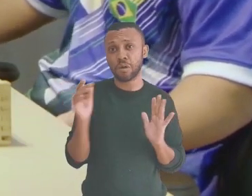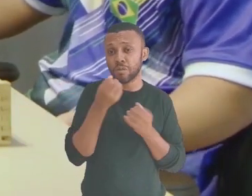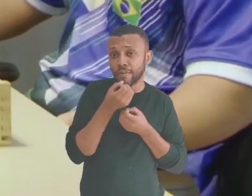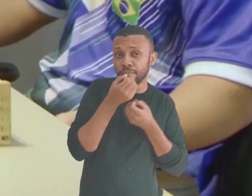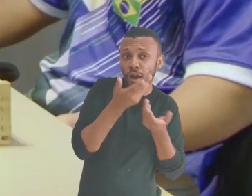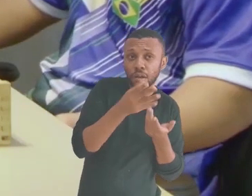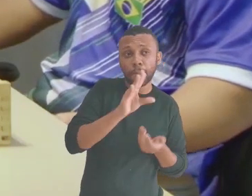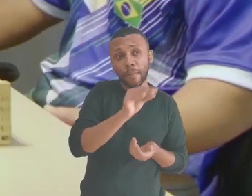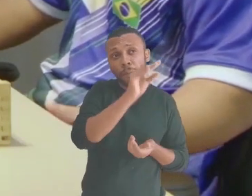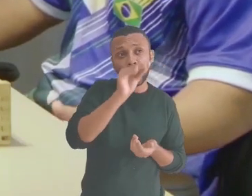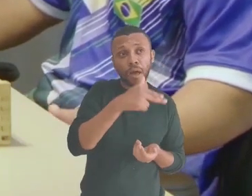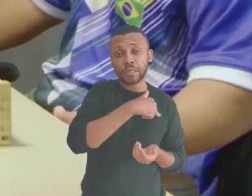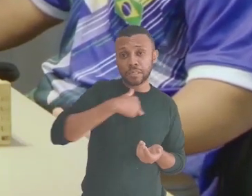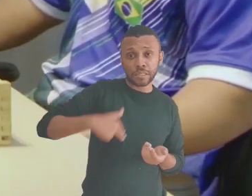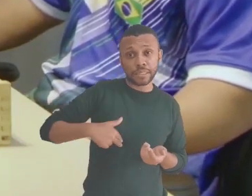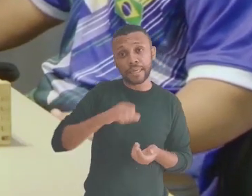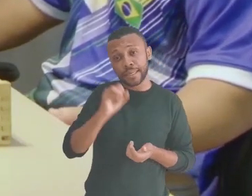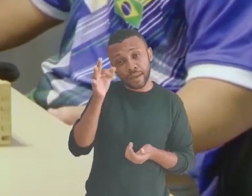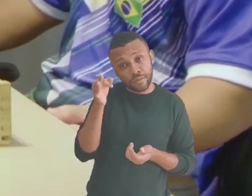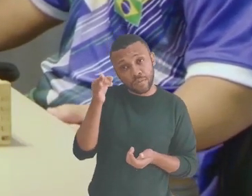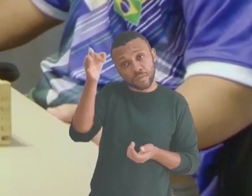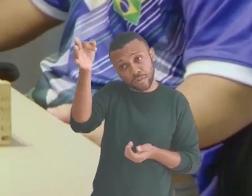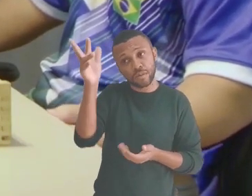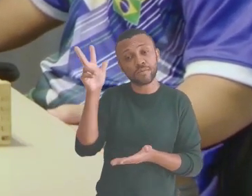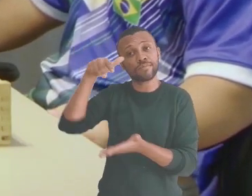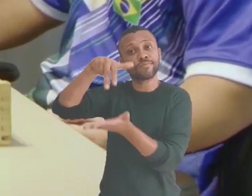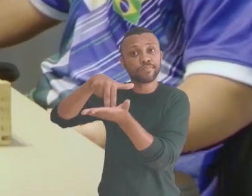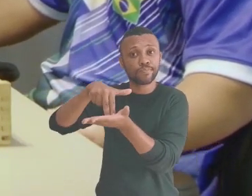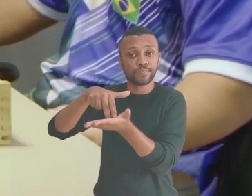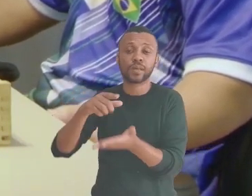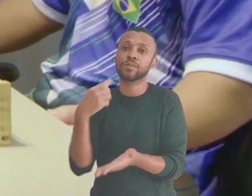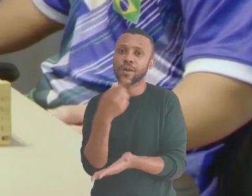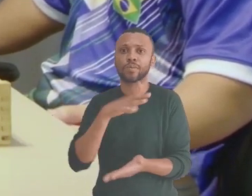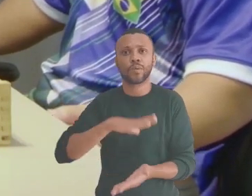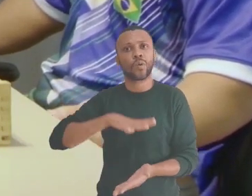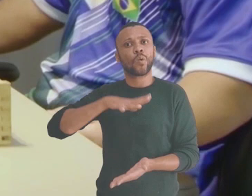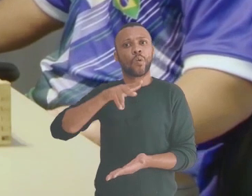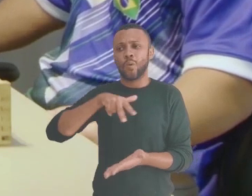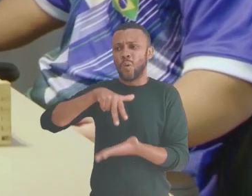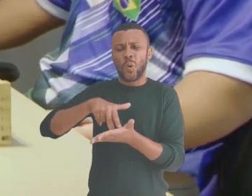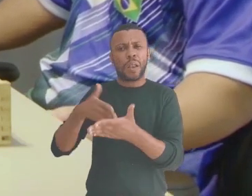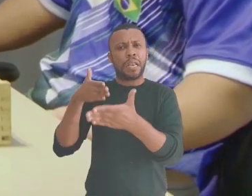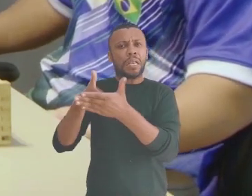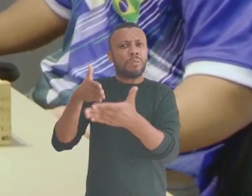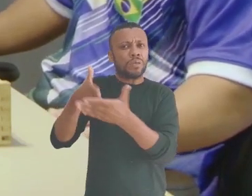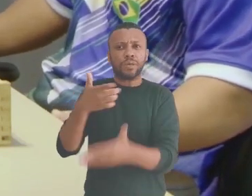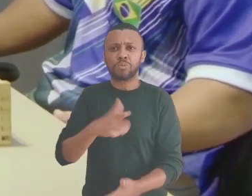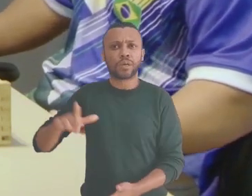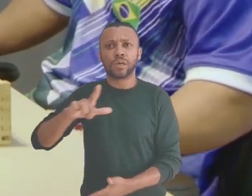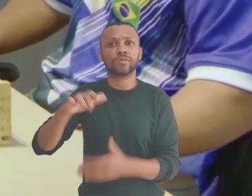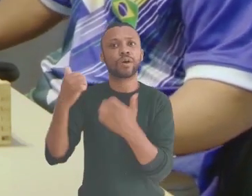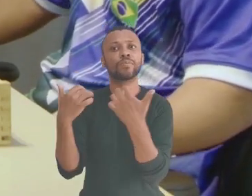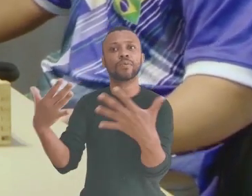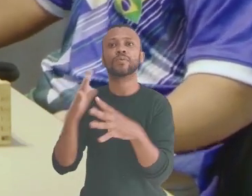amanhã ou depois eu precisar ir para a China, que aliás isso é uma coisa aqui do nosso canal, nós somos ousados, a gente não tem limite. Nosso público são